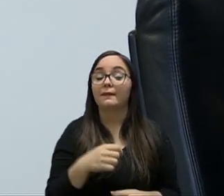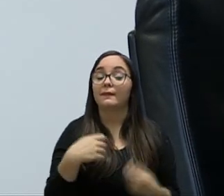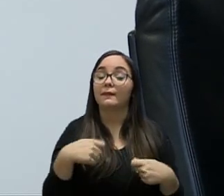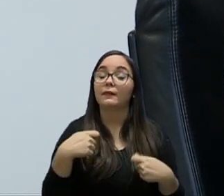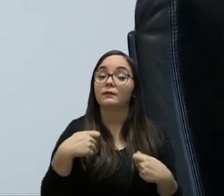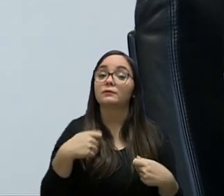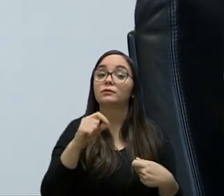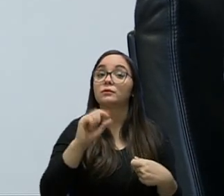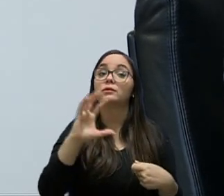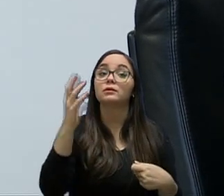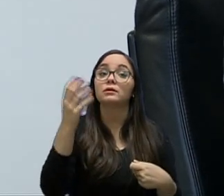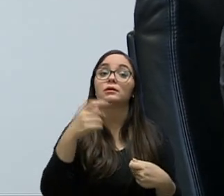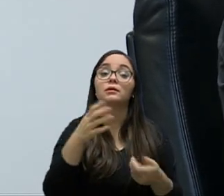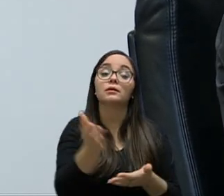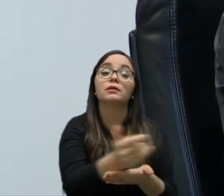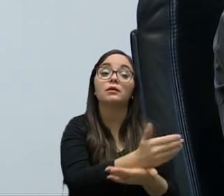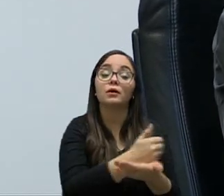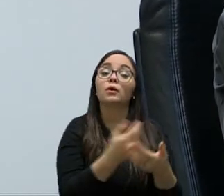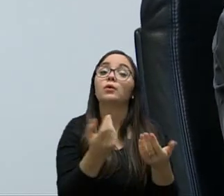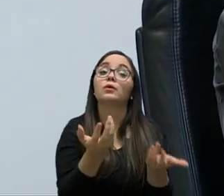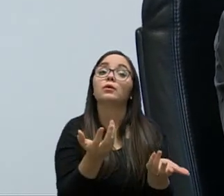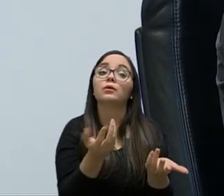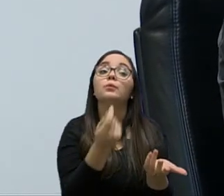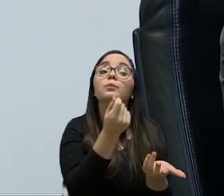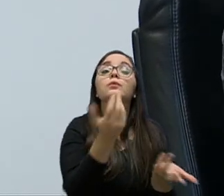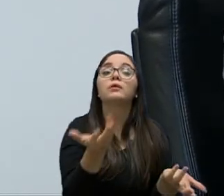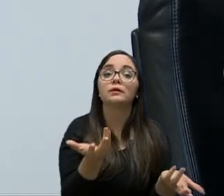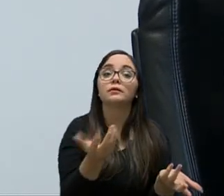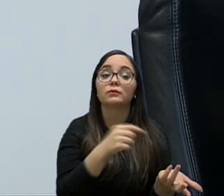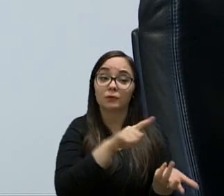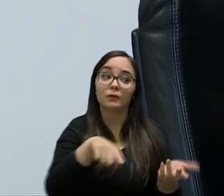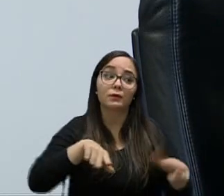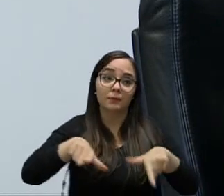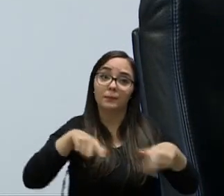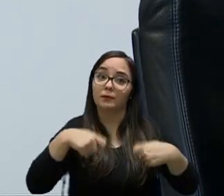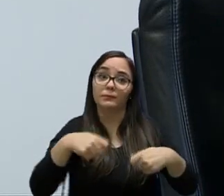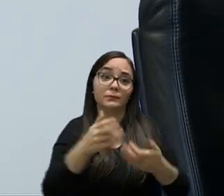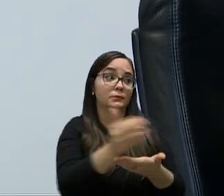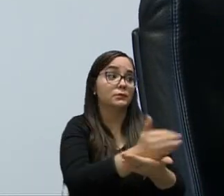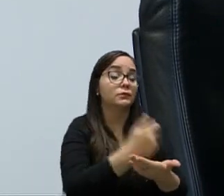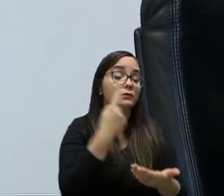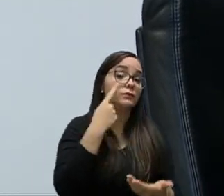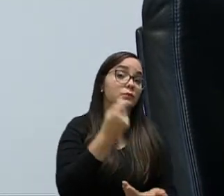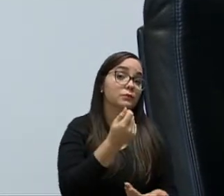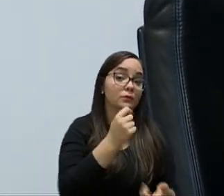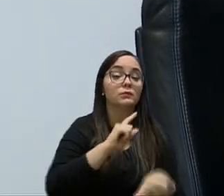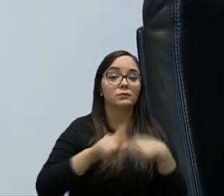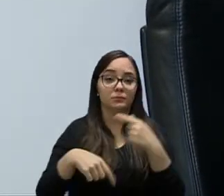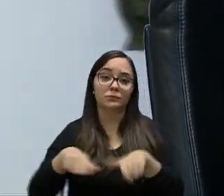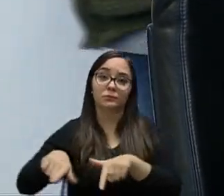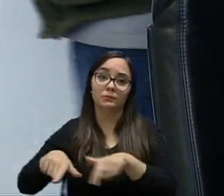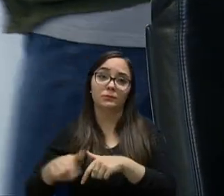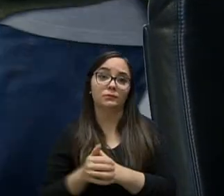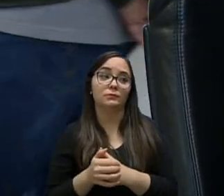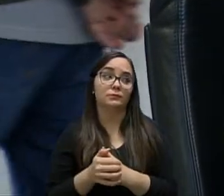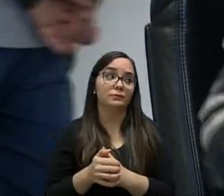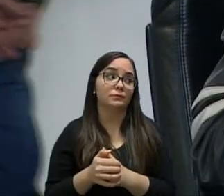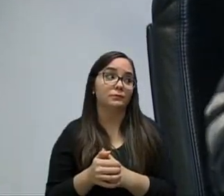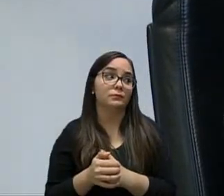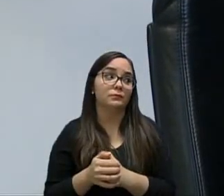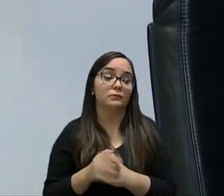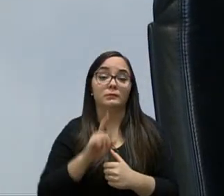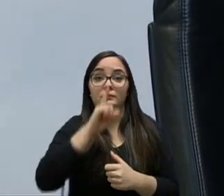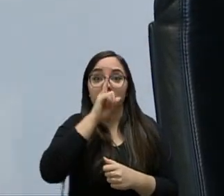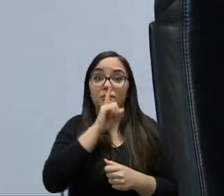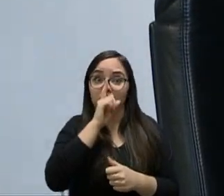vai ser arrecadado de quanto que vai ter encaixa para para poder trabalhar né então não vejo riscos assim ó aí você primeiro ano